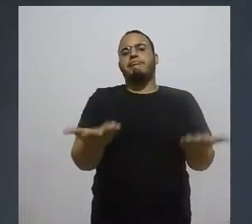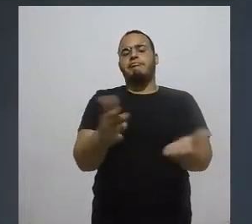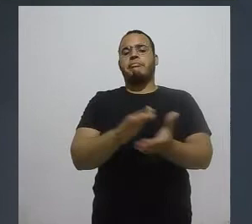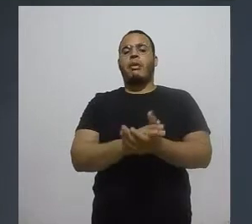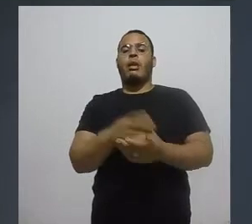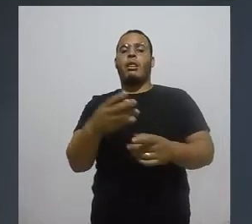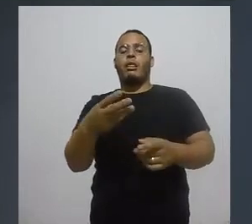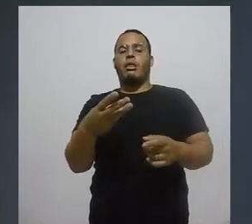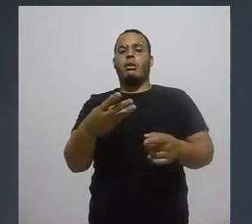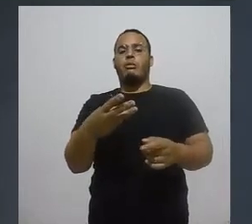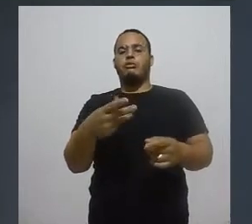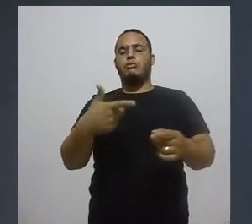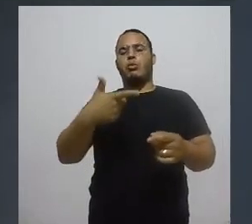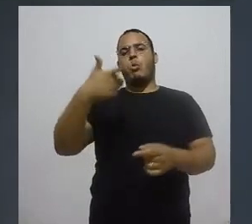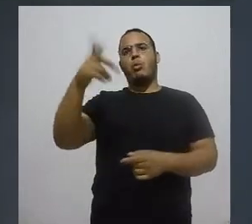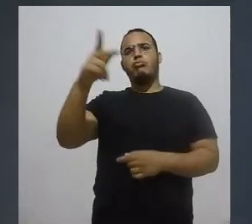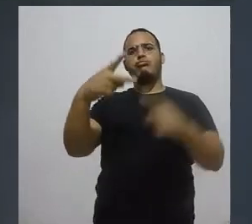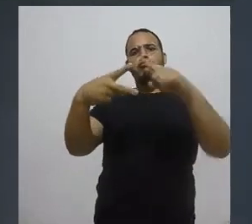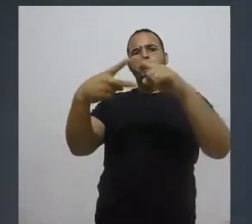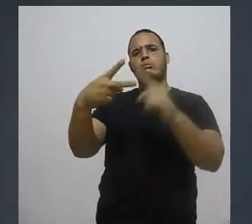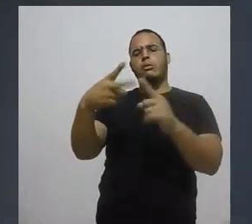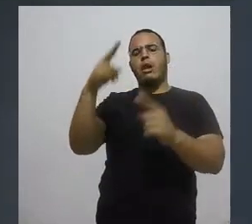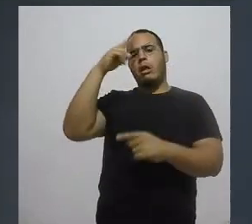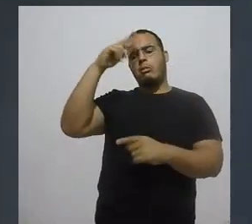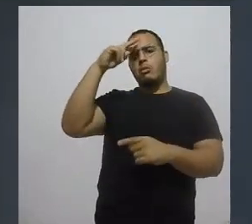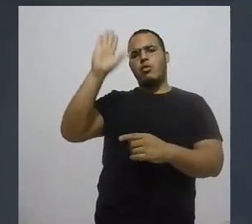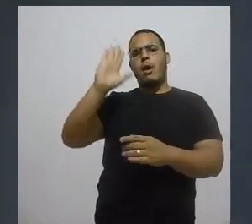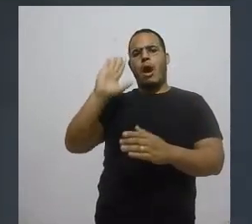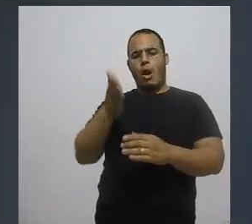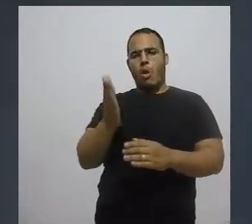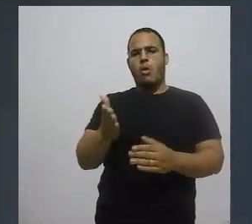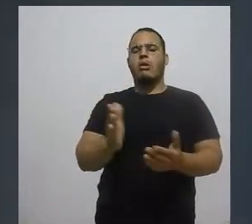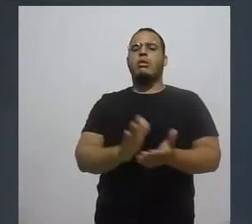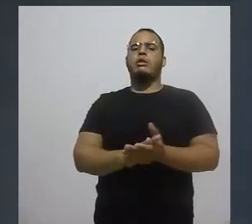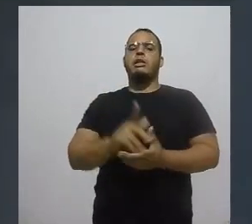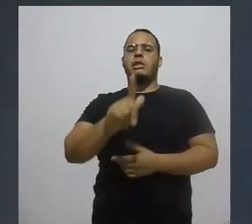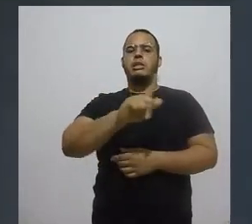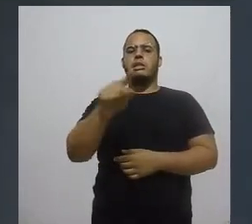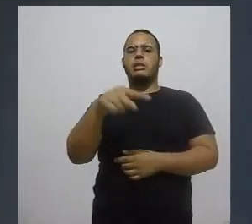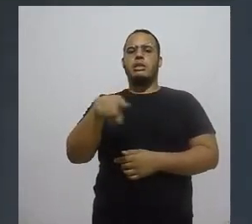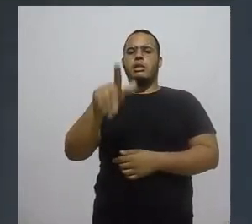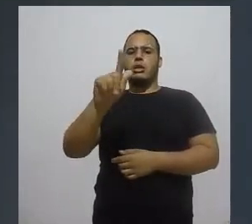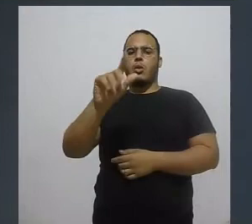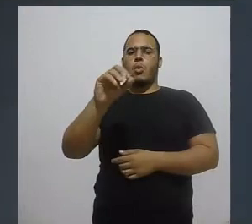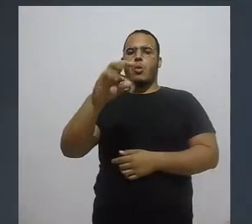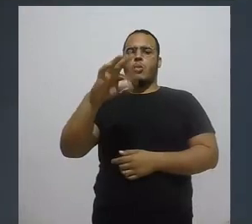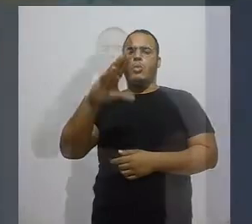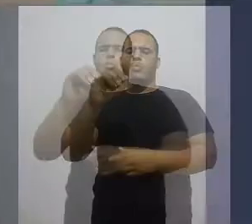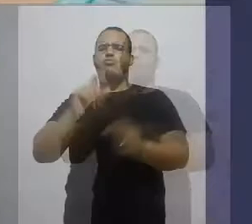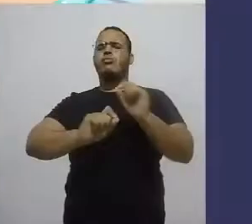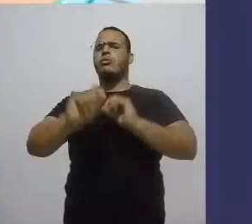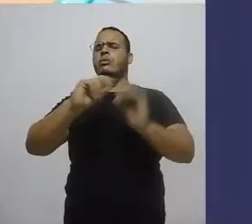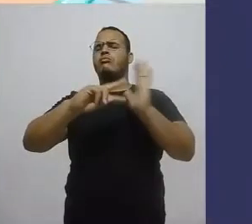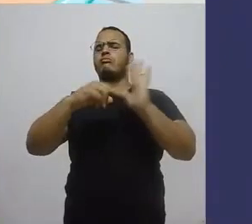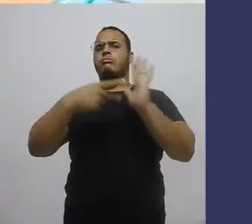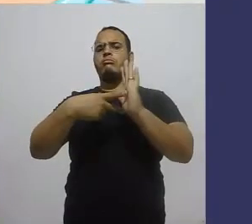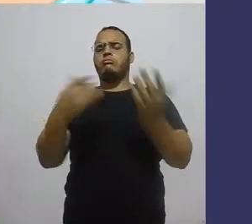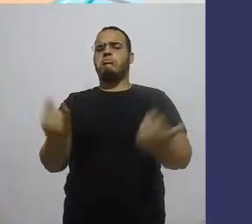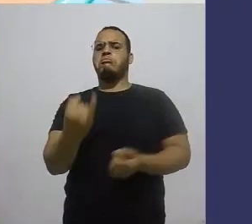já viu, mas a gente vai relembrar agora, é o de zigoto, inicialmente. O que seria zigoto? A gente diz aí que